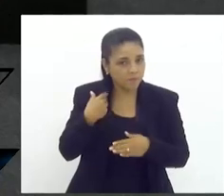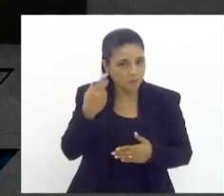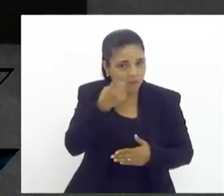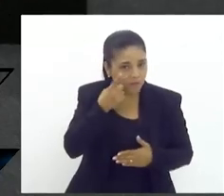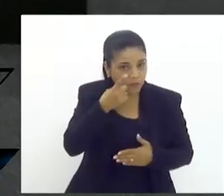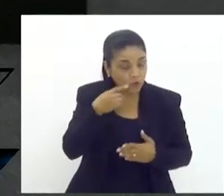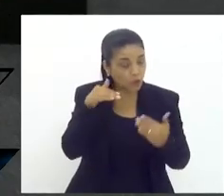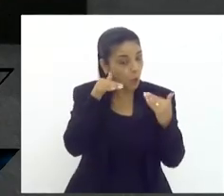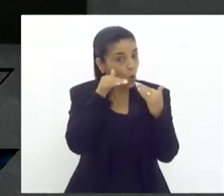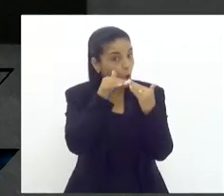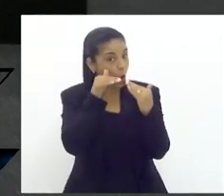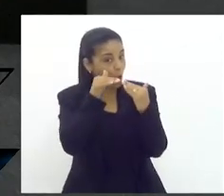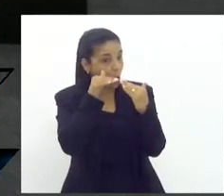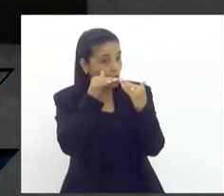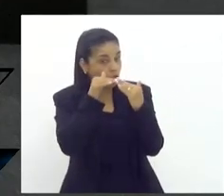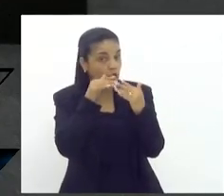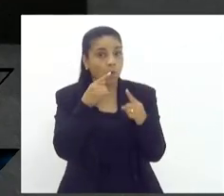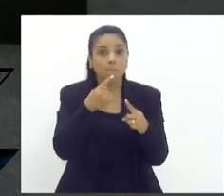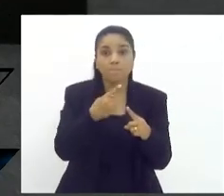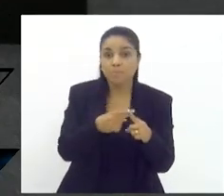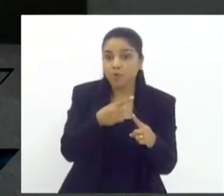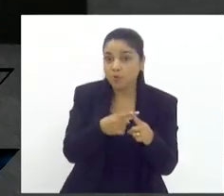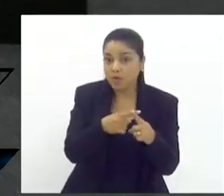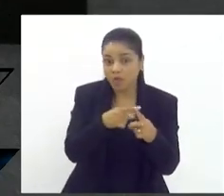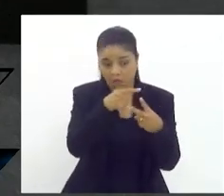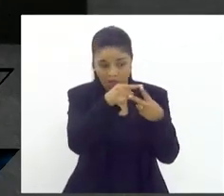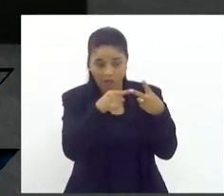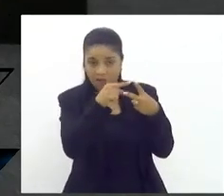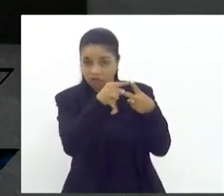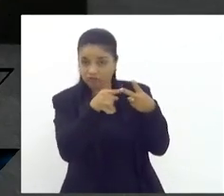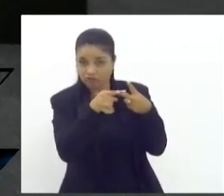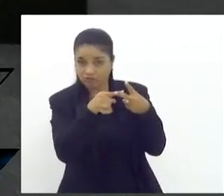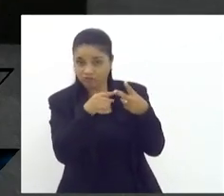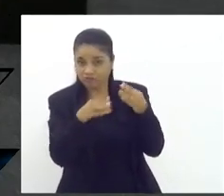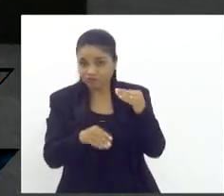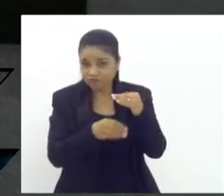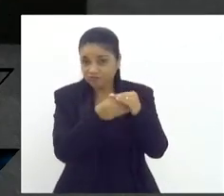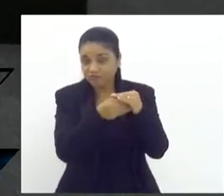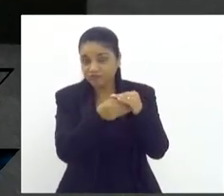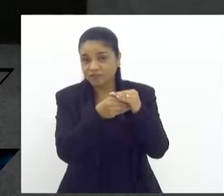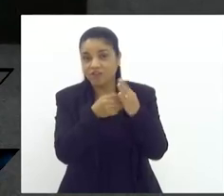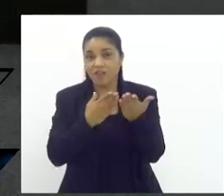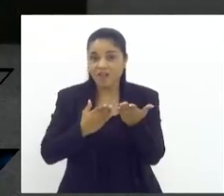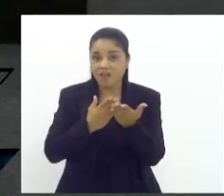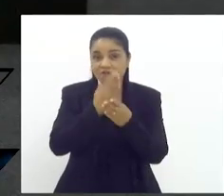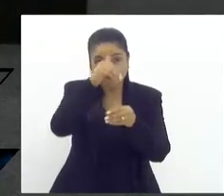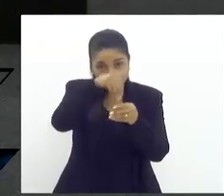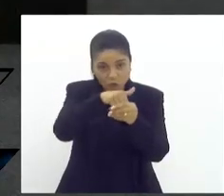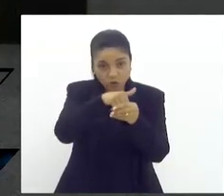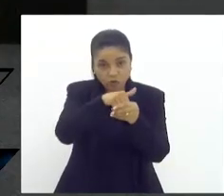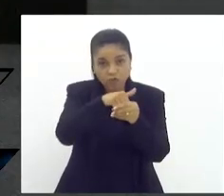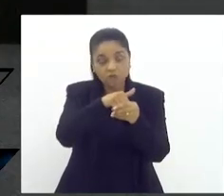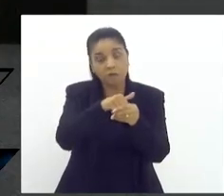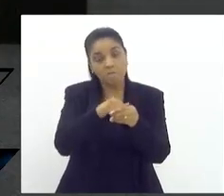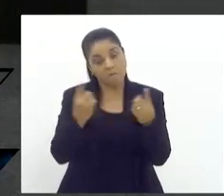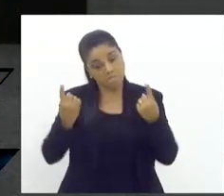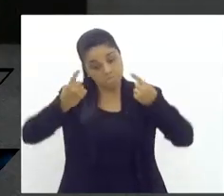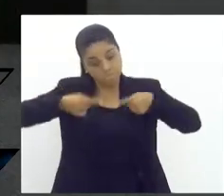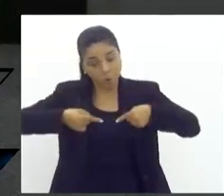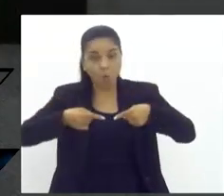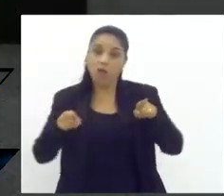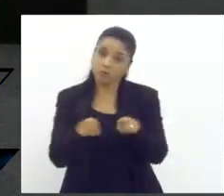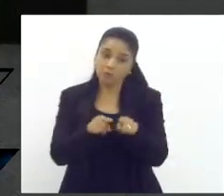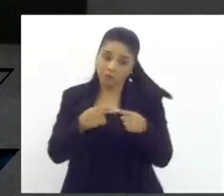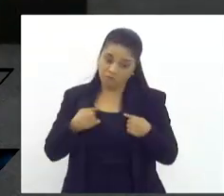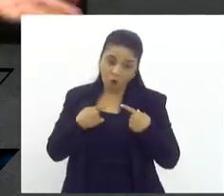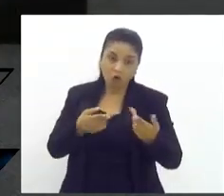que eu devia dizer porque destaquei e tô voltando a favor do projeto mas se quiser ir para embate eu também vou